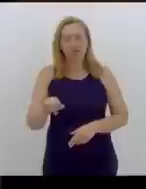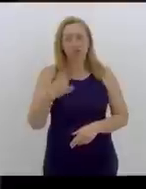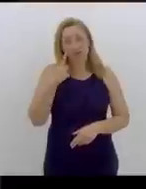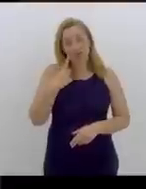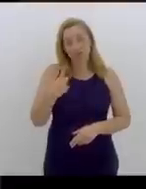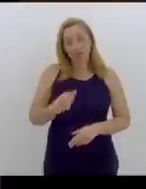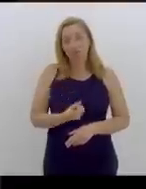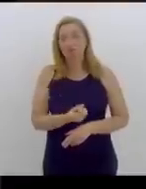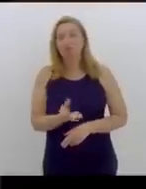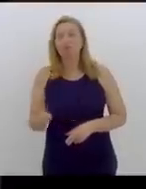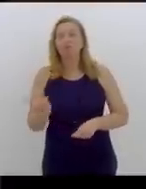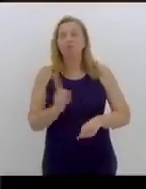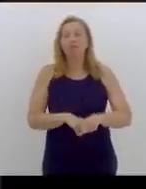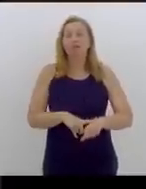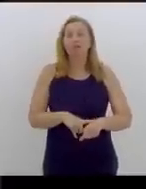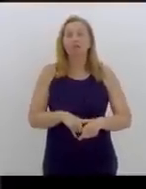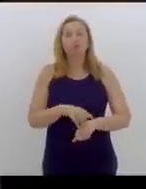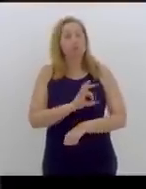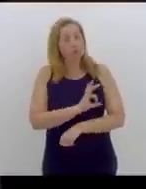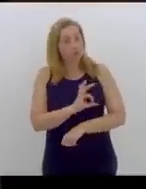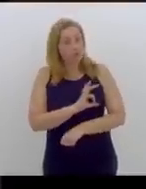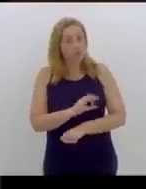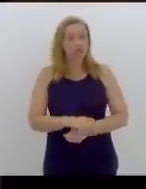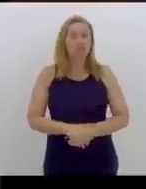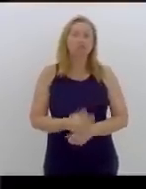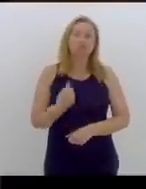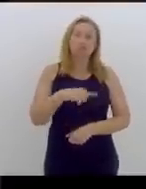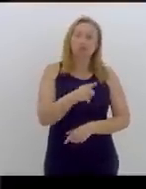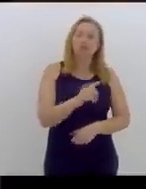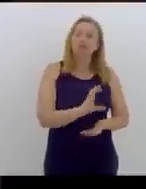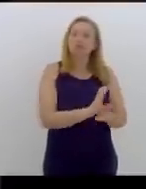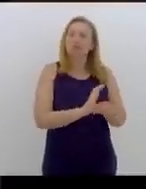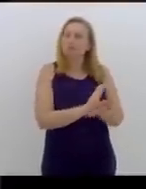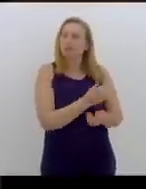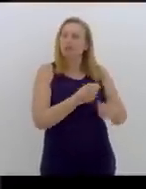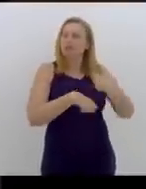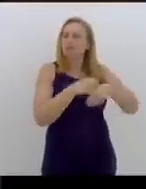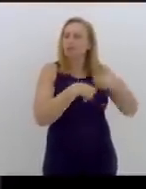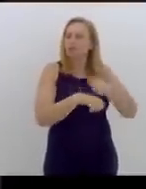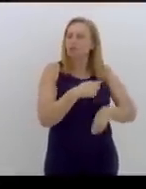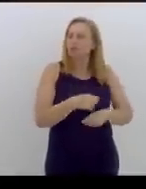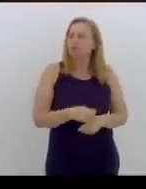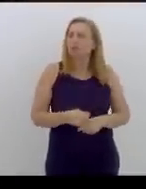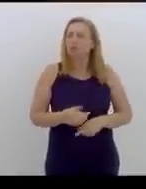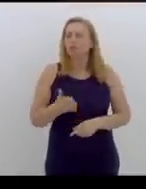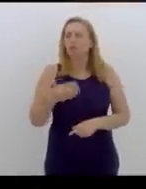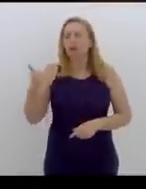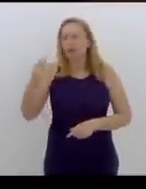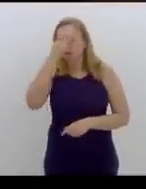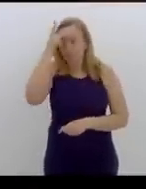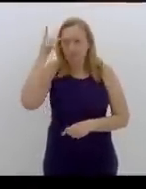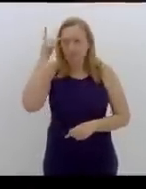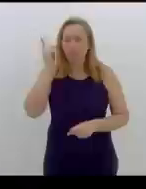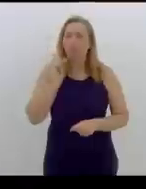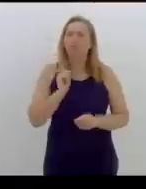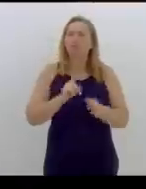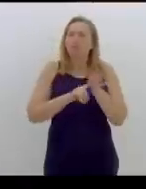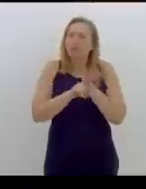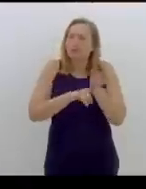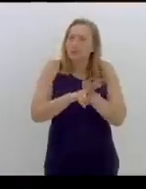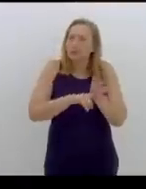permanência do policial vai para o procedimento vai para segunda administrativo Porque que a melhor pessoa para fazer a revisão